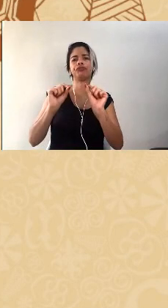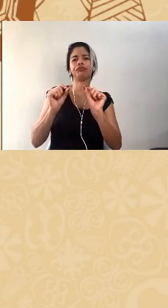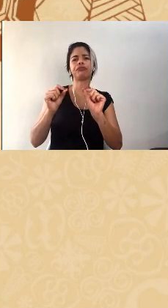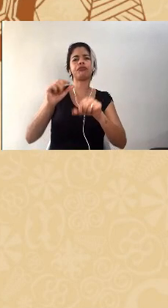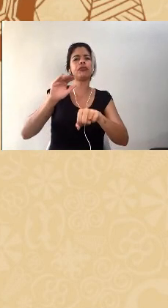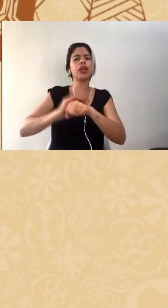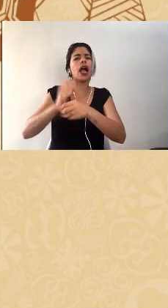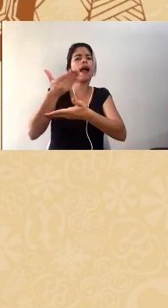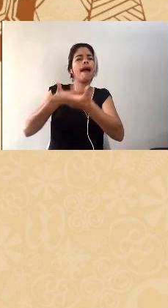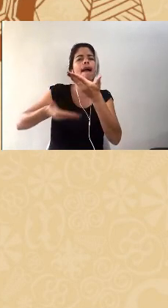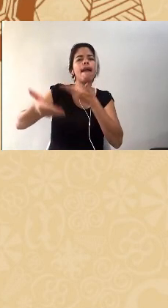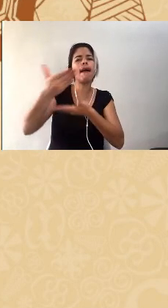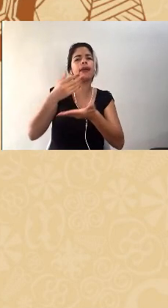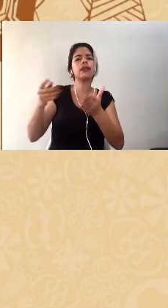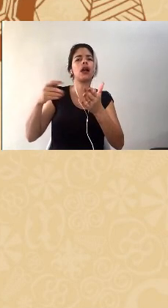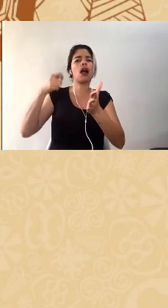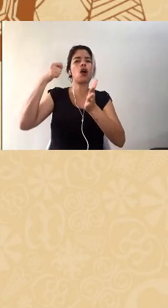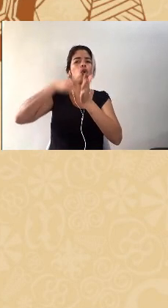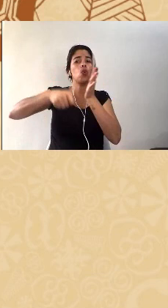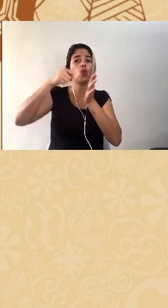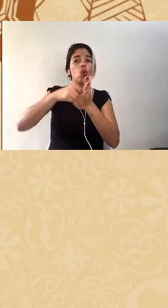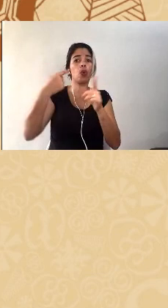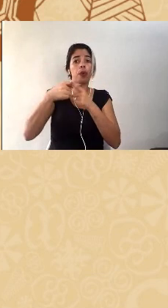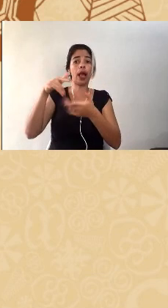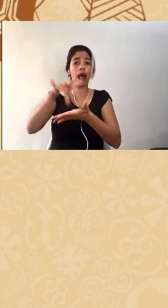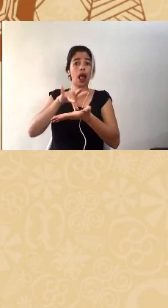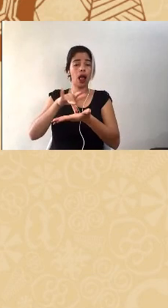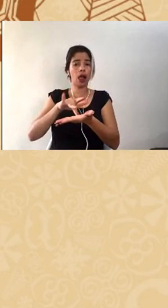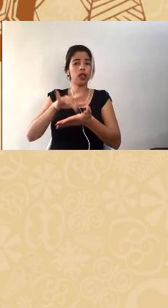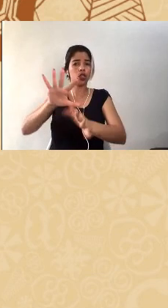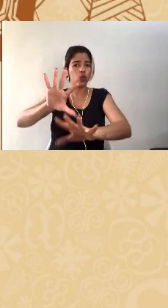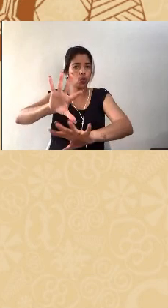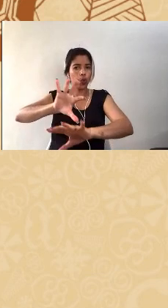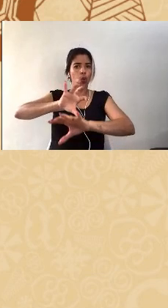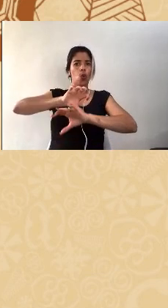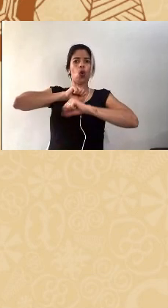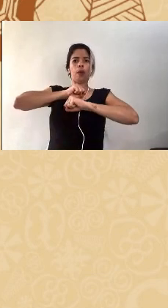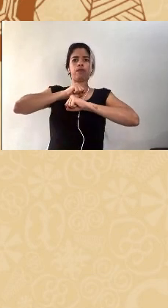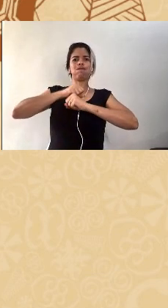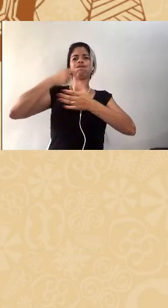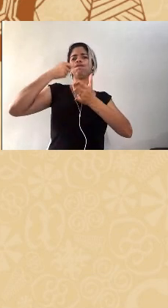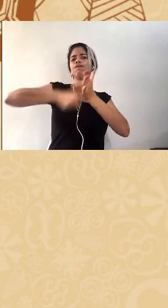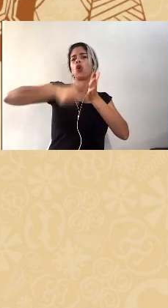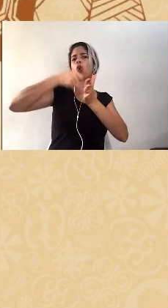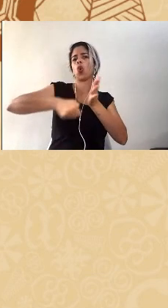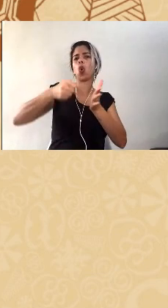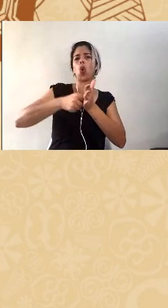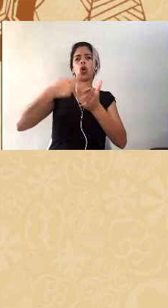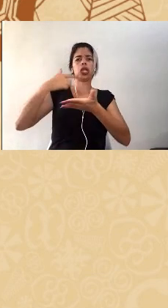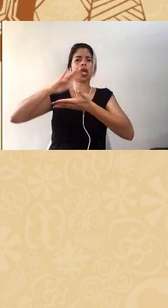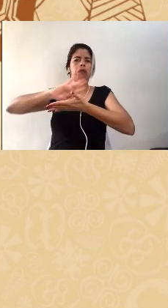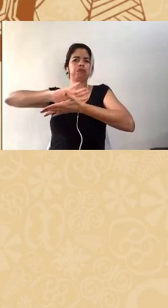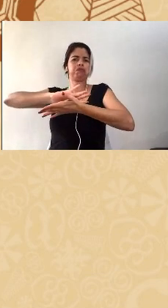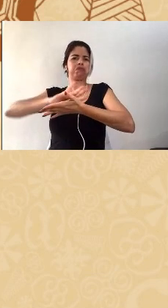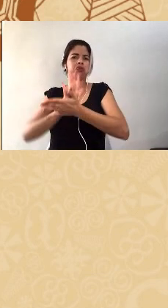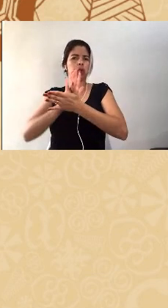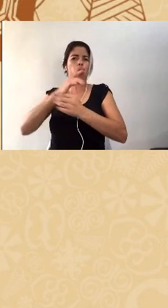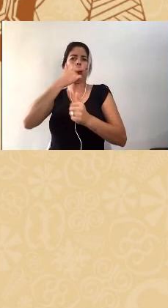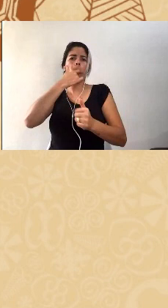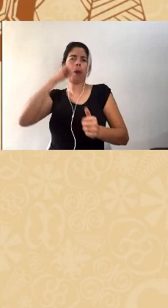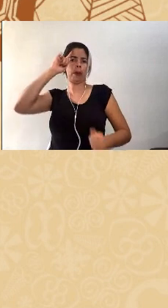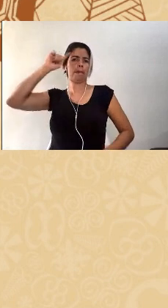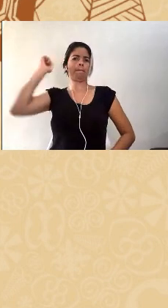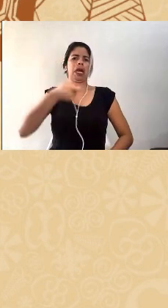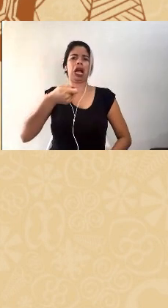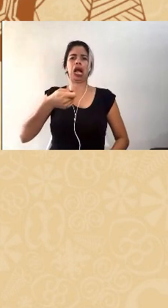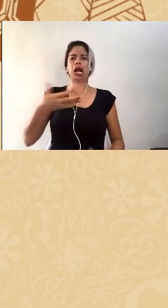a luta de que o hip hop incorporasse a luta contra o machismo, né, na sua